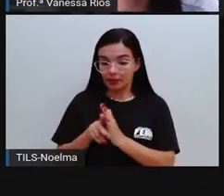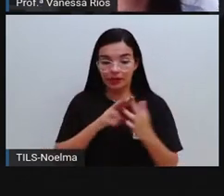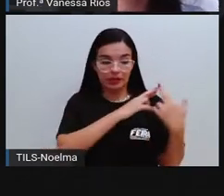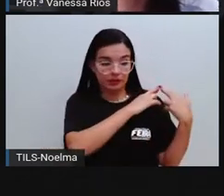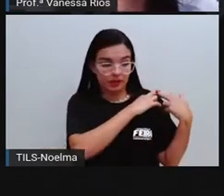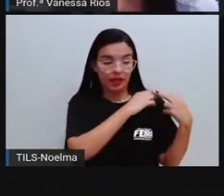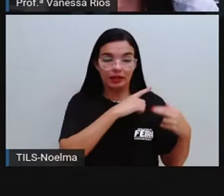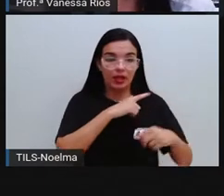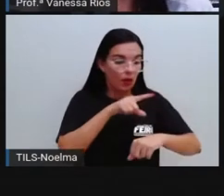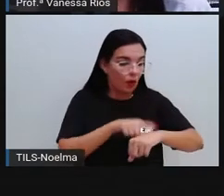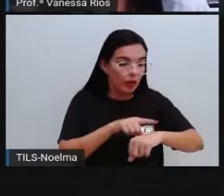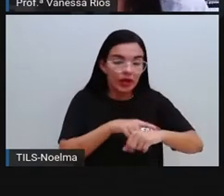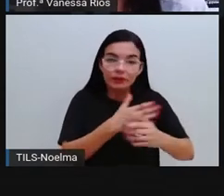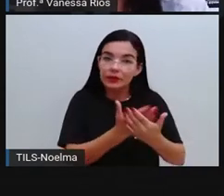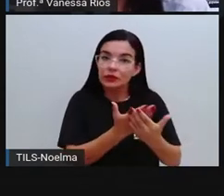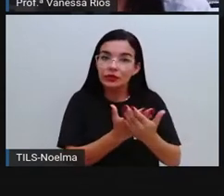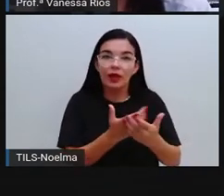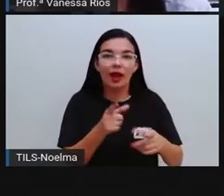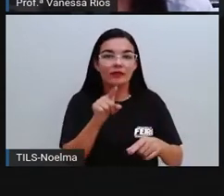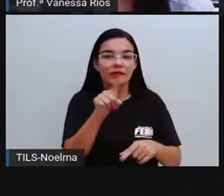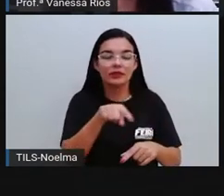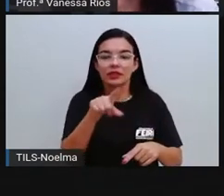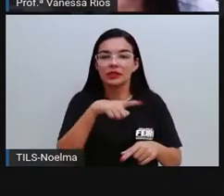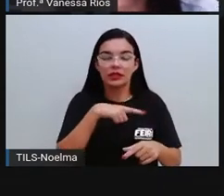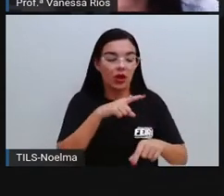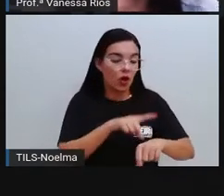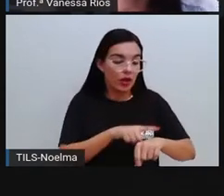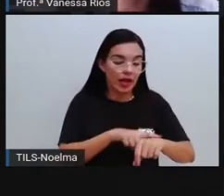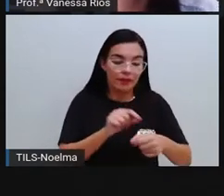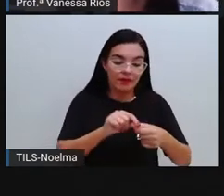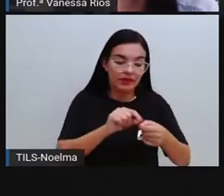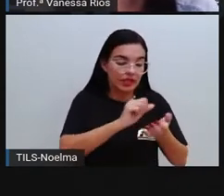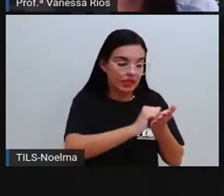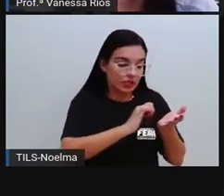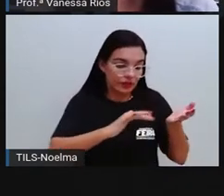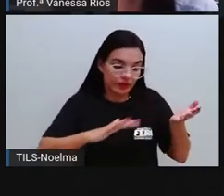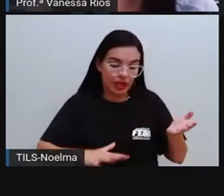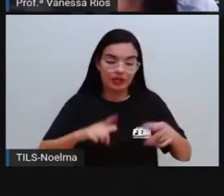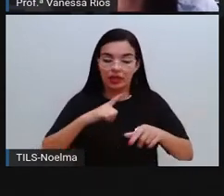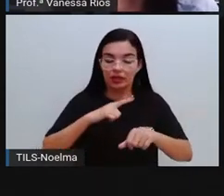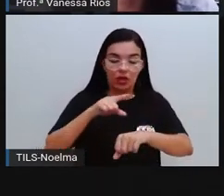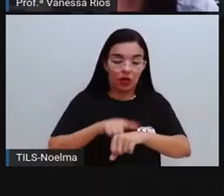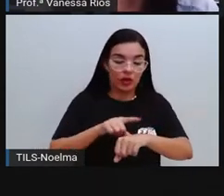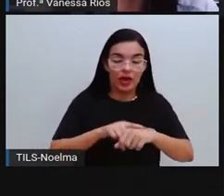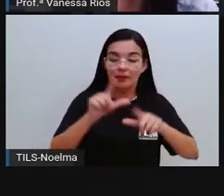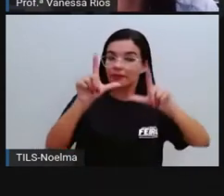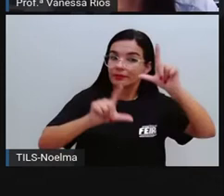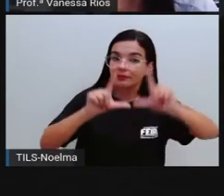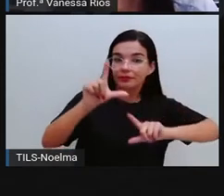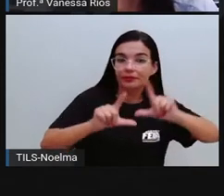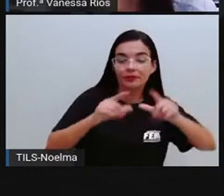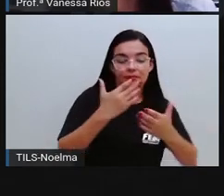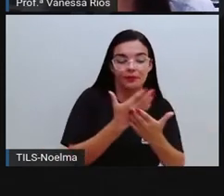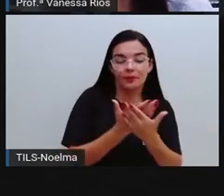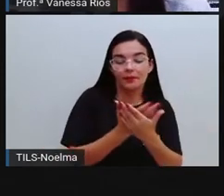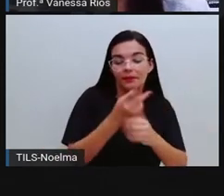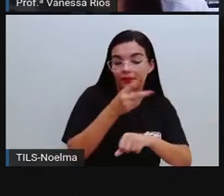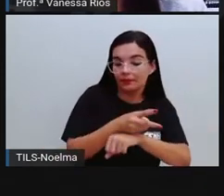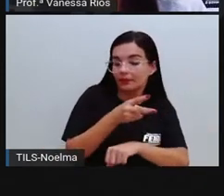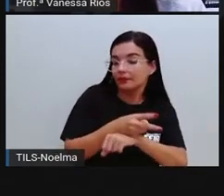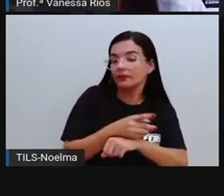horários para estudar, né, para fazer as atividades, para assistir as videoaulas, e tem que dar conta e cumprir com todos